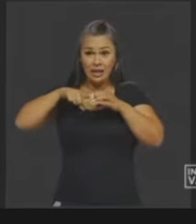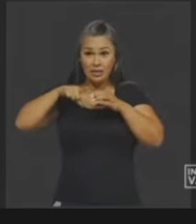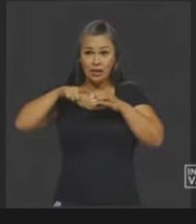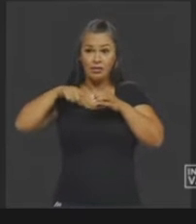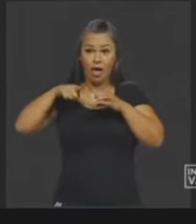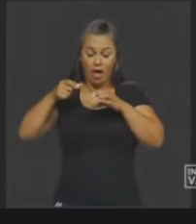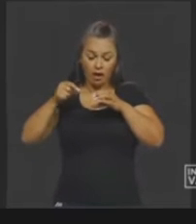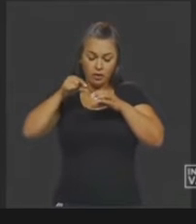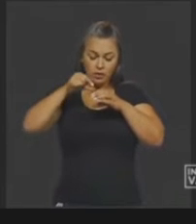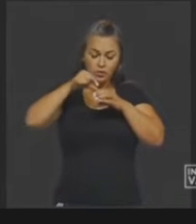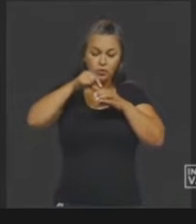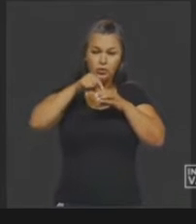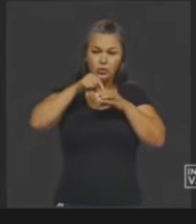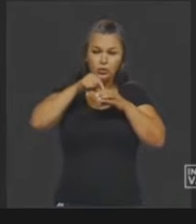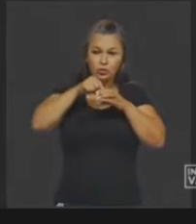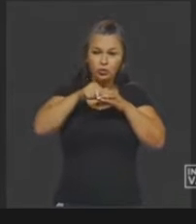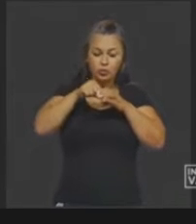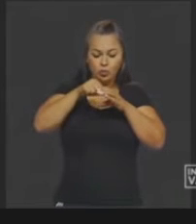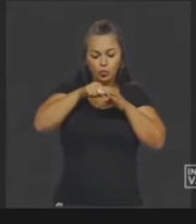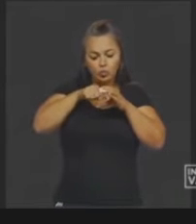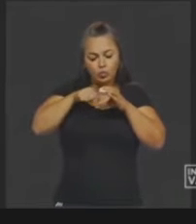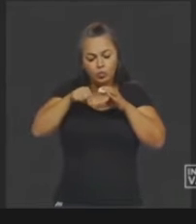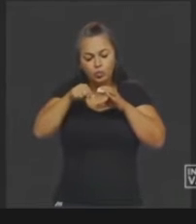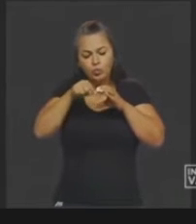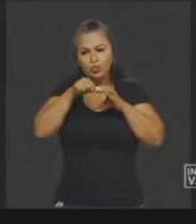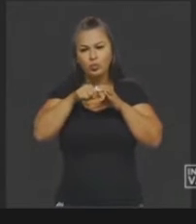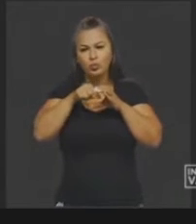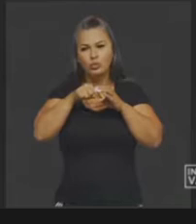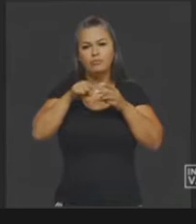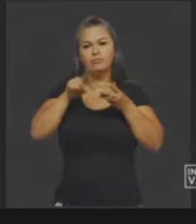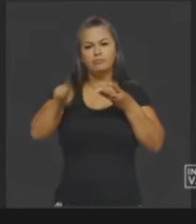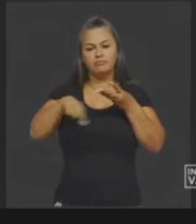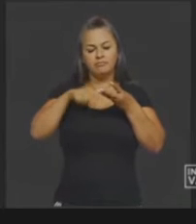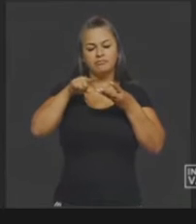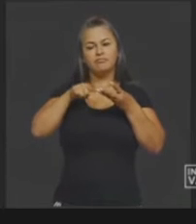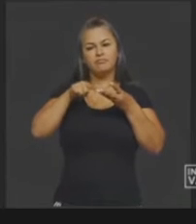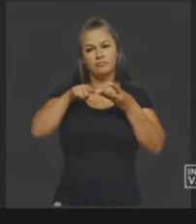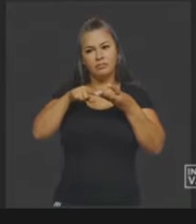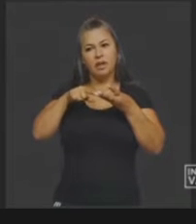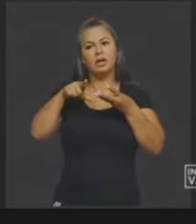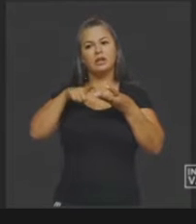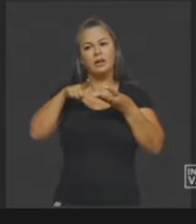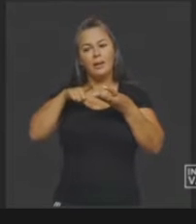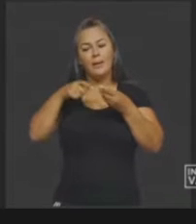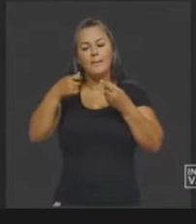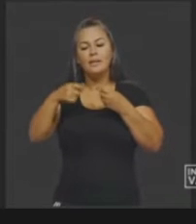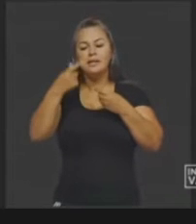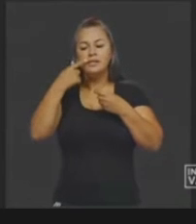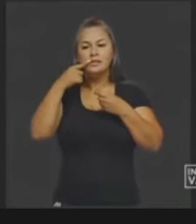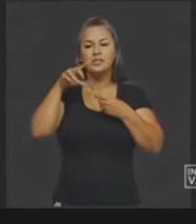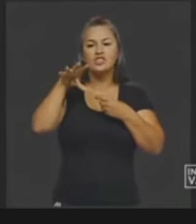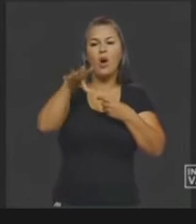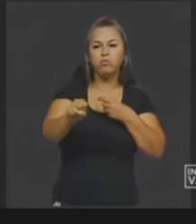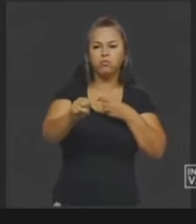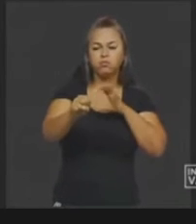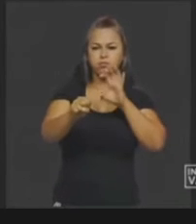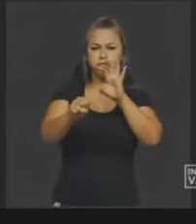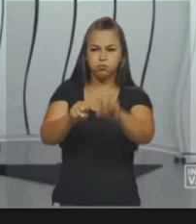heterotróficos ou heterótrofos, ou seja, precisa de se alimentar de outro ser vivo ou de algum produto de outro ser